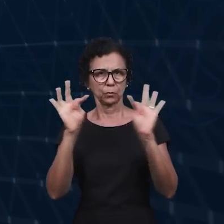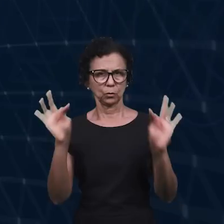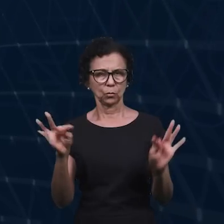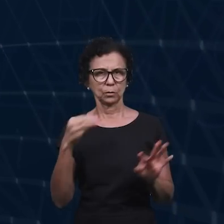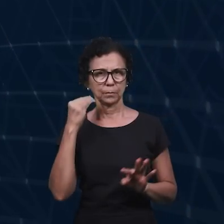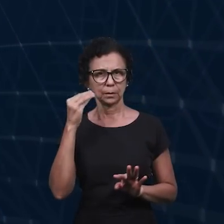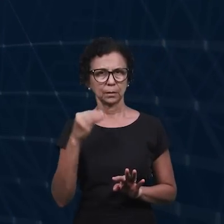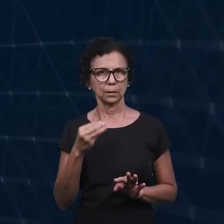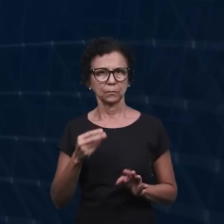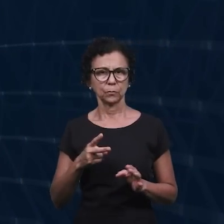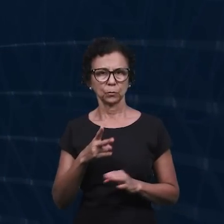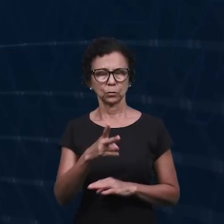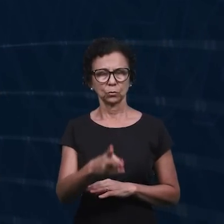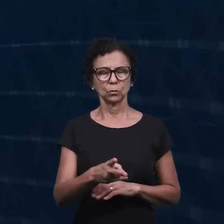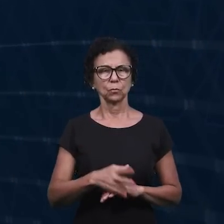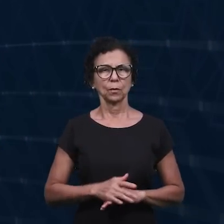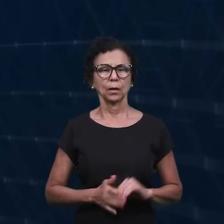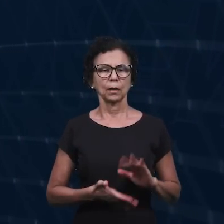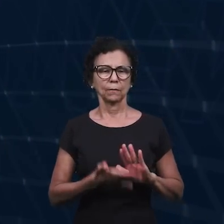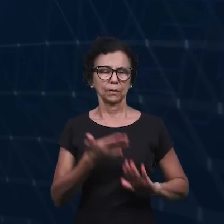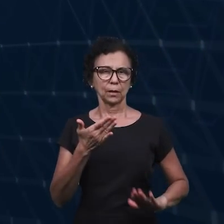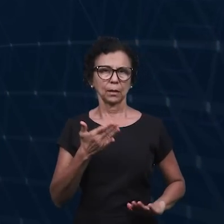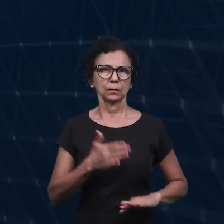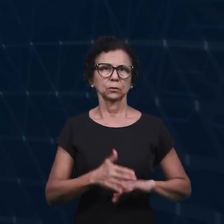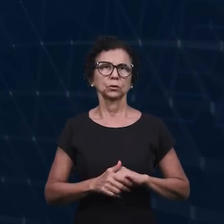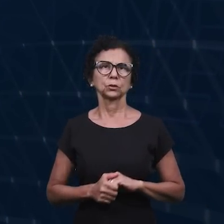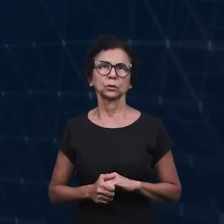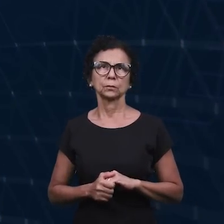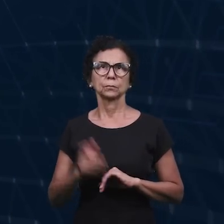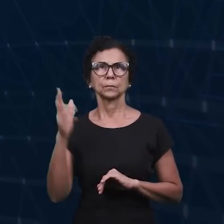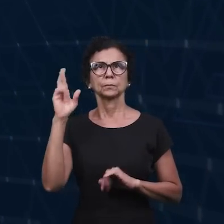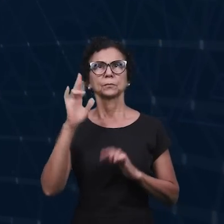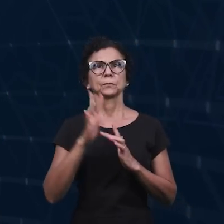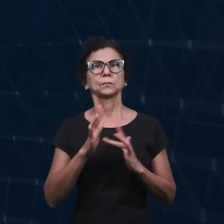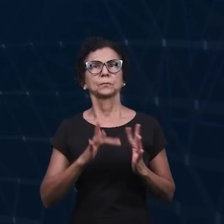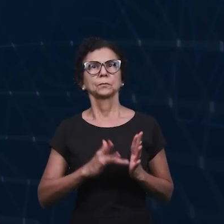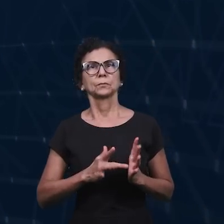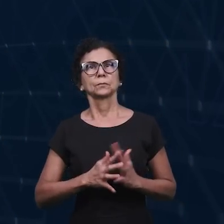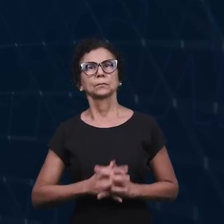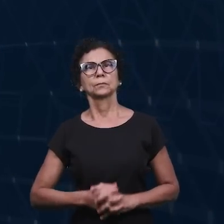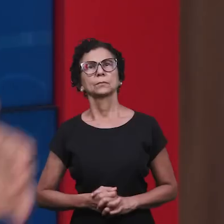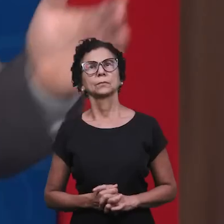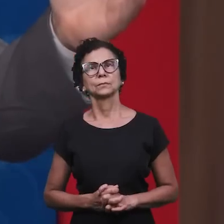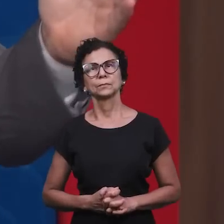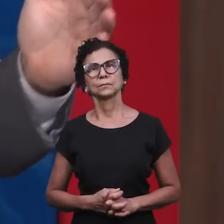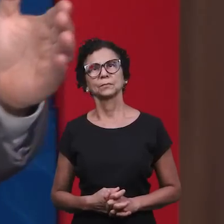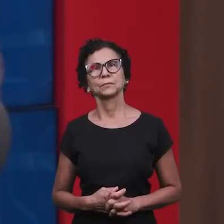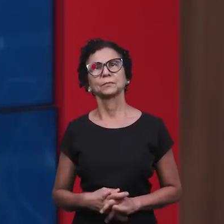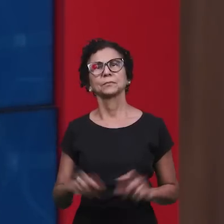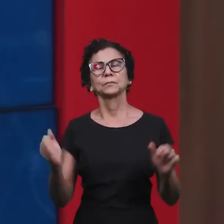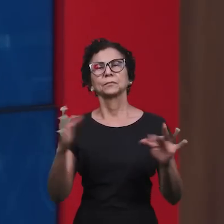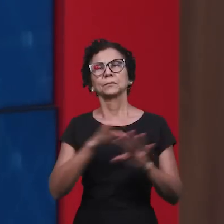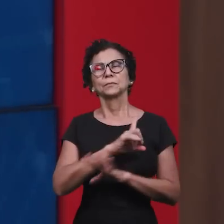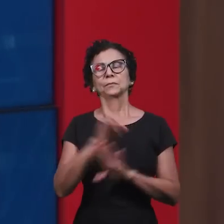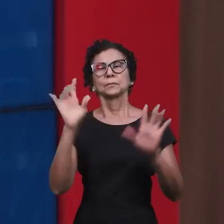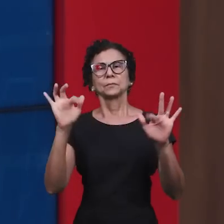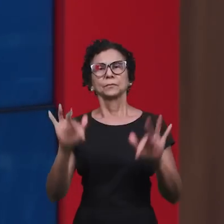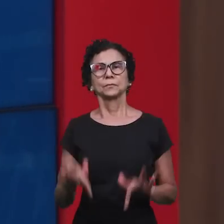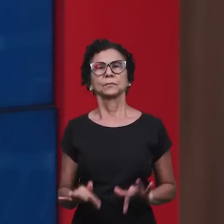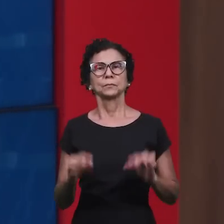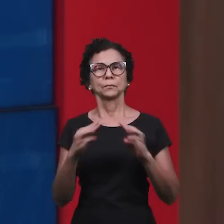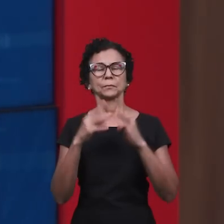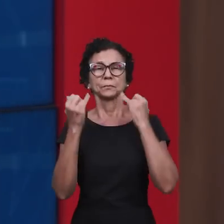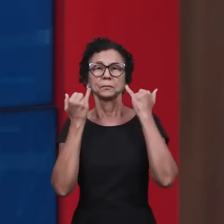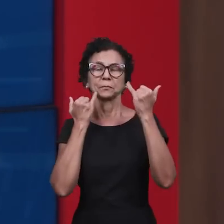estamos seguindo para Honduras. Contamos com o coração dos irmãos. A paz do Senhor Jesus. Glória a Deus, estamos chegando aqui ao final de